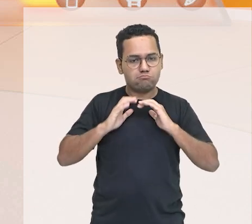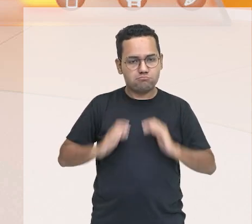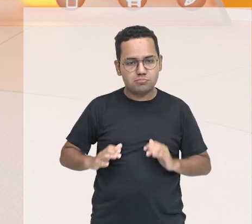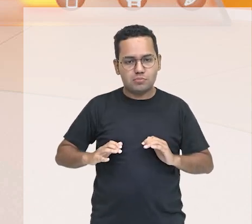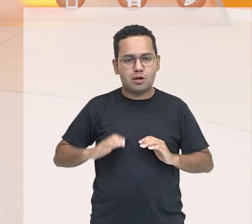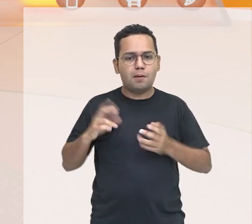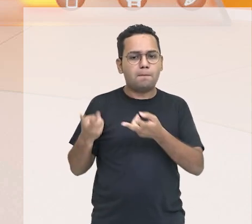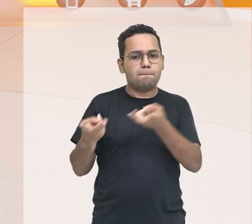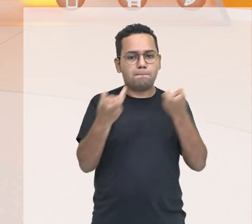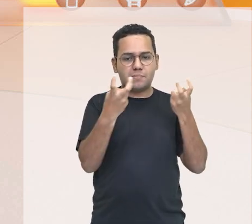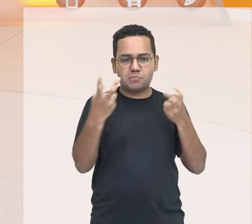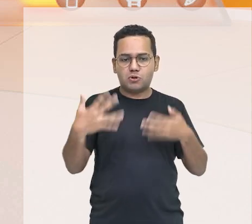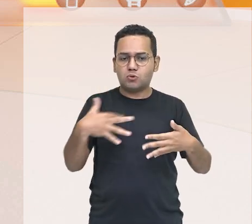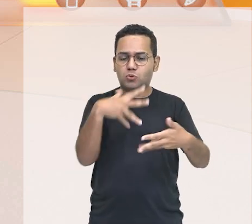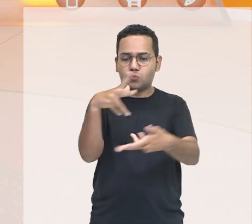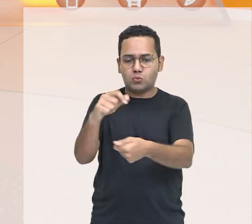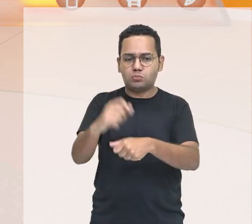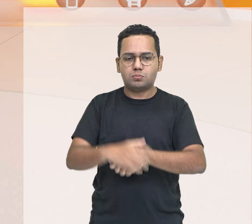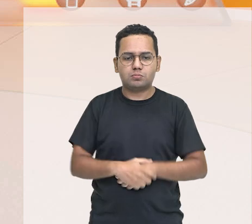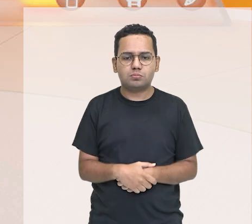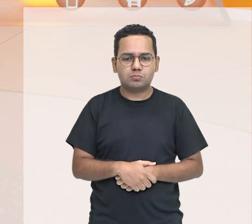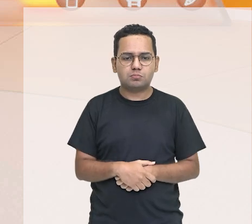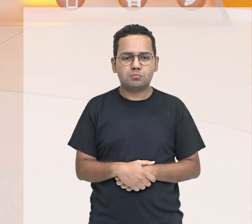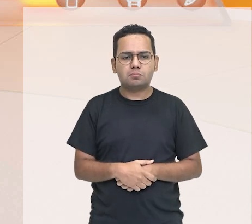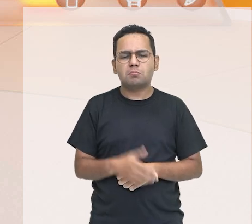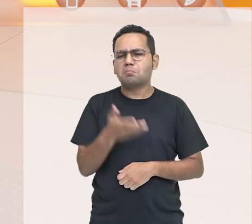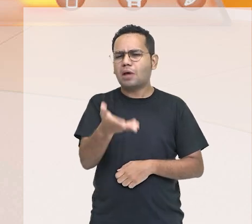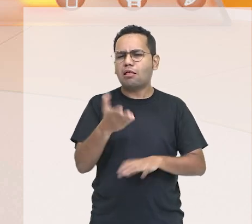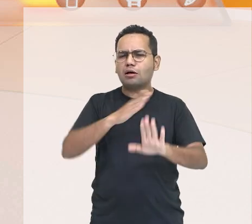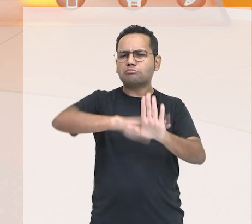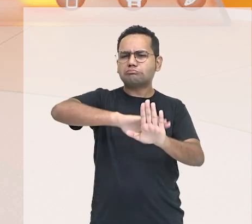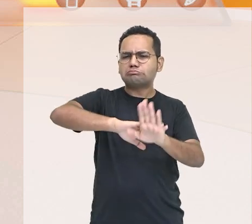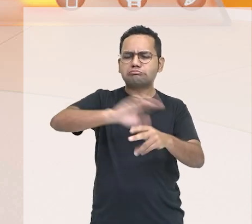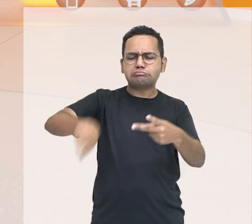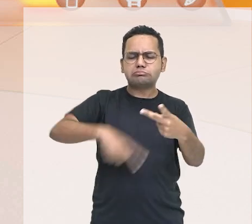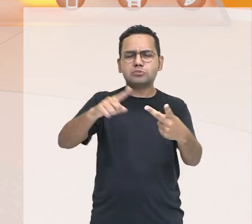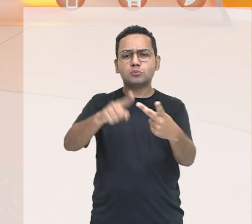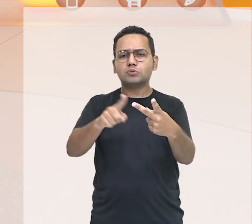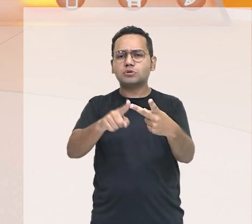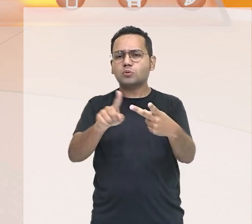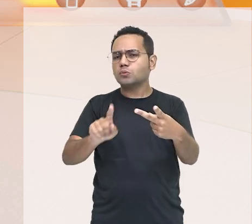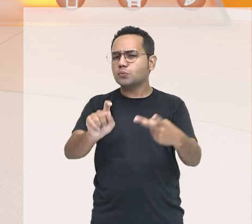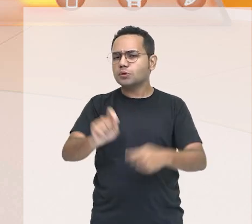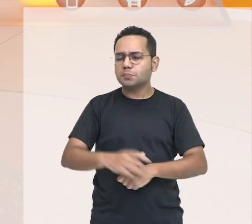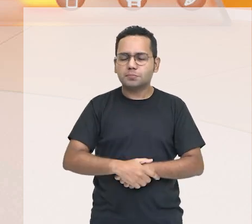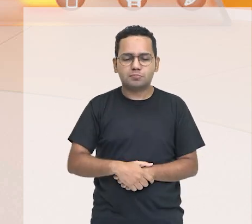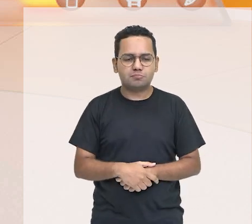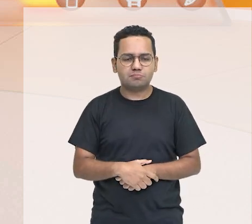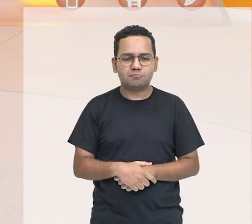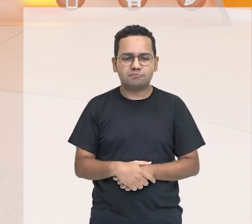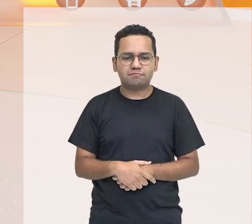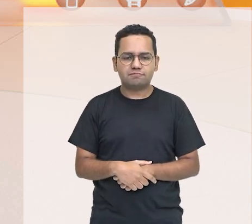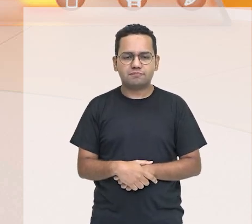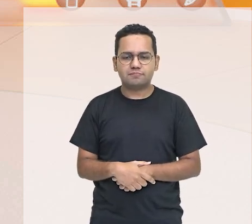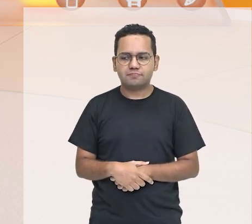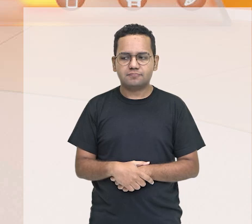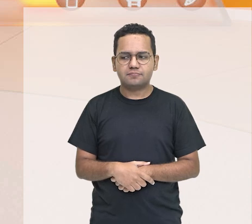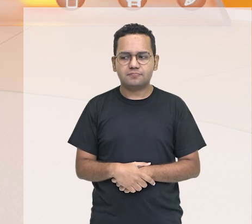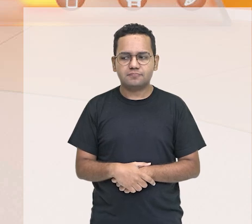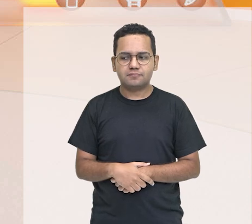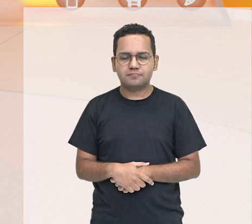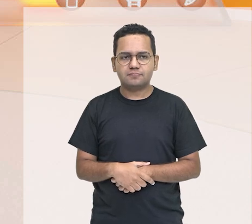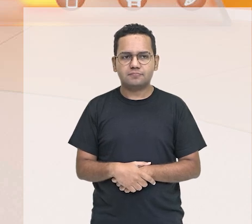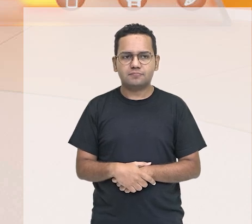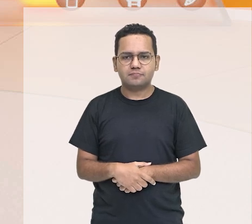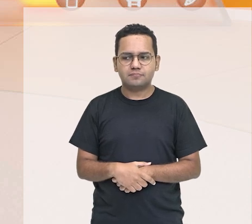mundo. Essa questão da ideologia, do poder ideológico, ele está presente assim, de